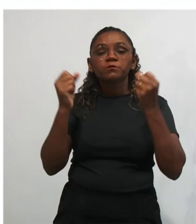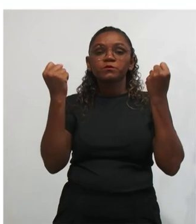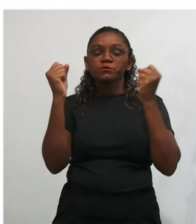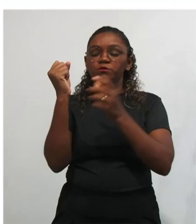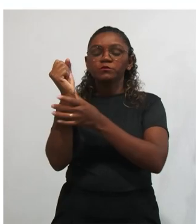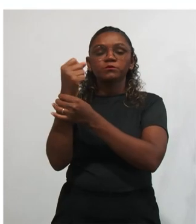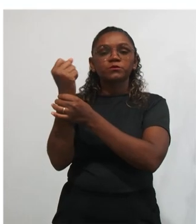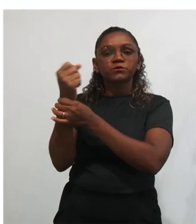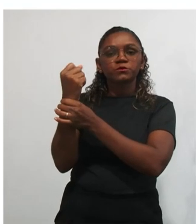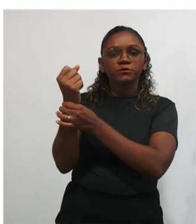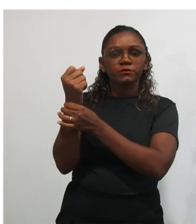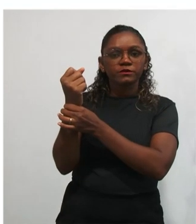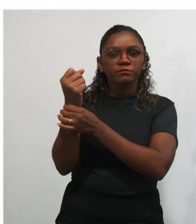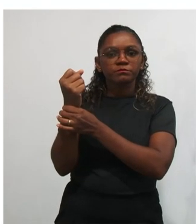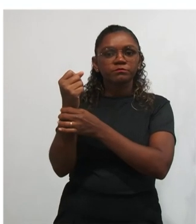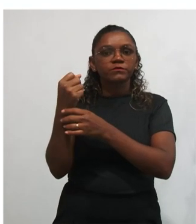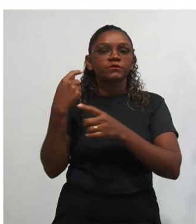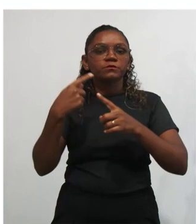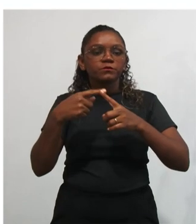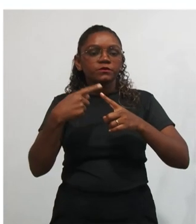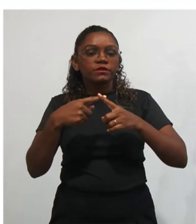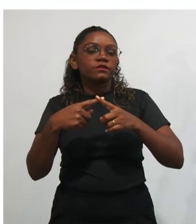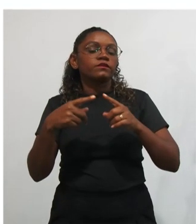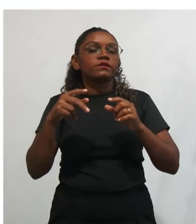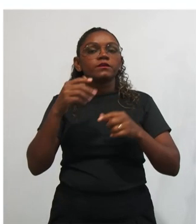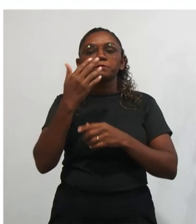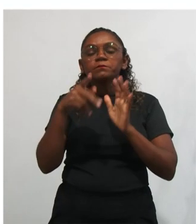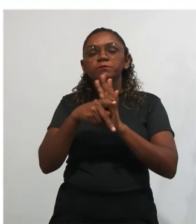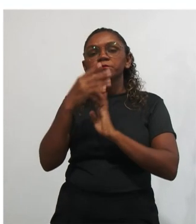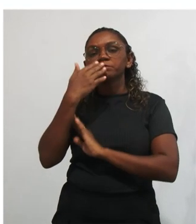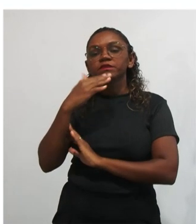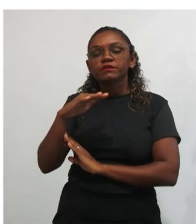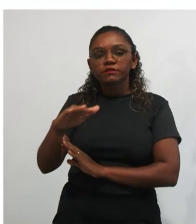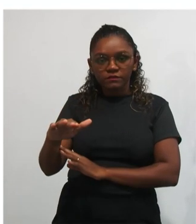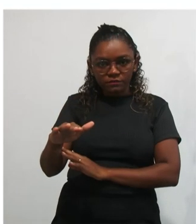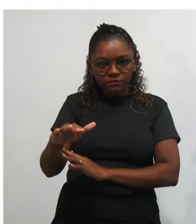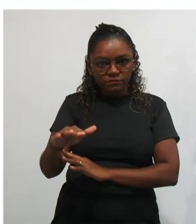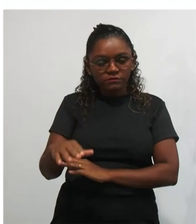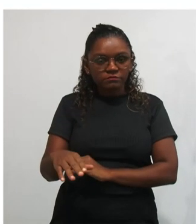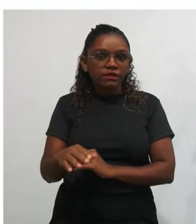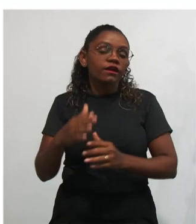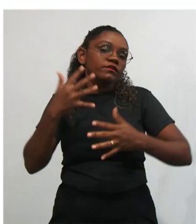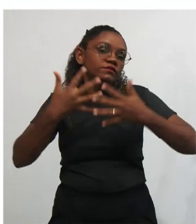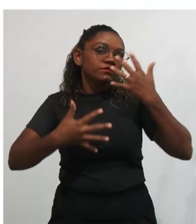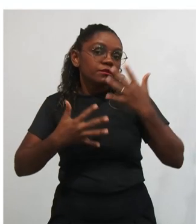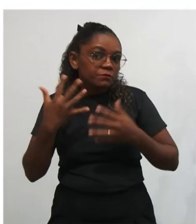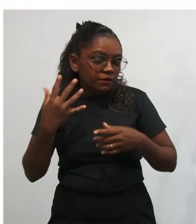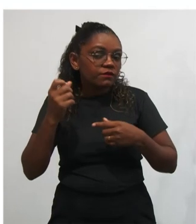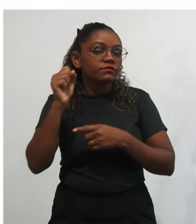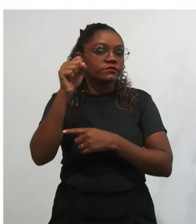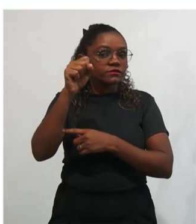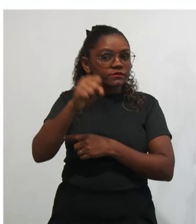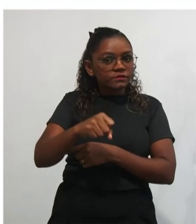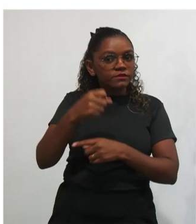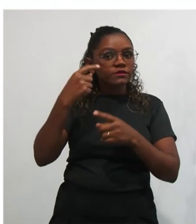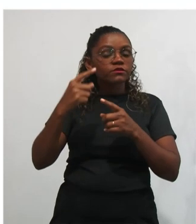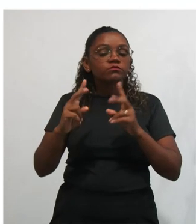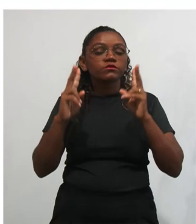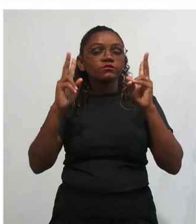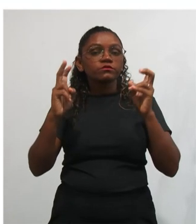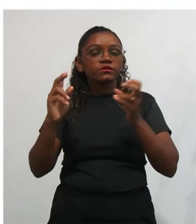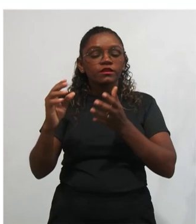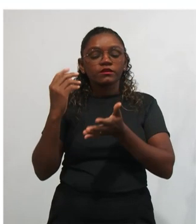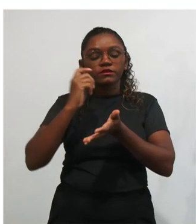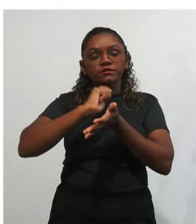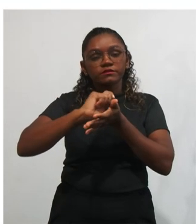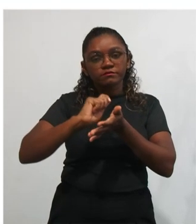a questão mesmo da a psicometria da Criança e ela interfere de maneira muito significativa no ato da escrita o